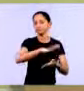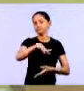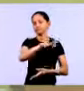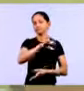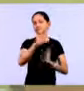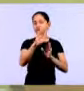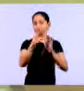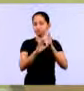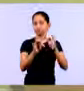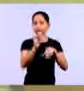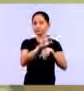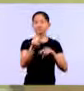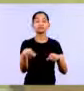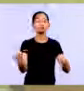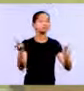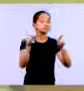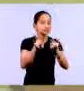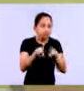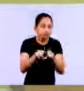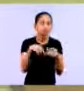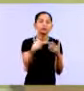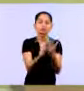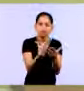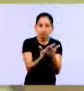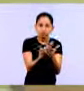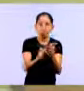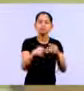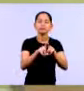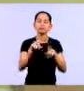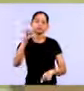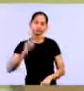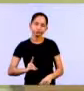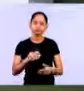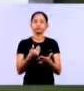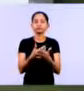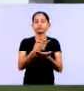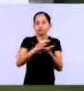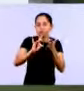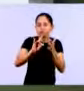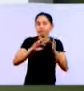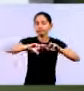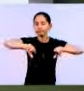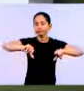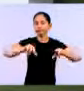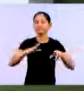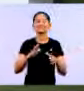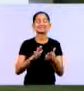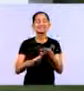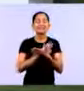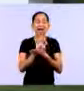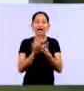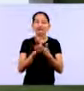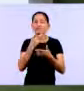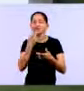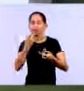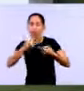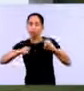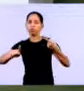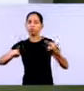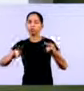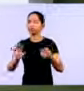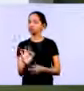ordenamento jurídico, incluindo o estudo do direito tributário. Perfeita complementação. Nada pode contrariar